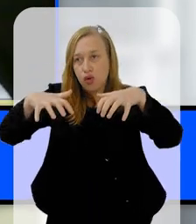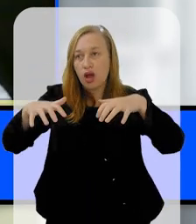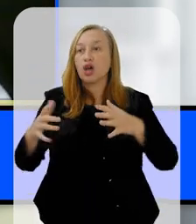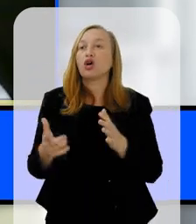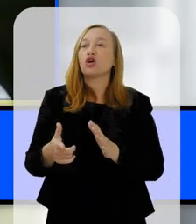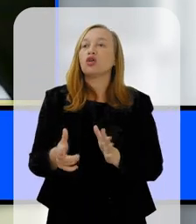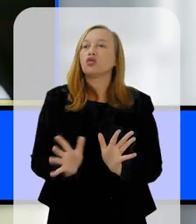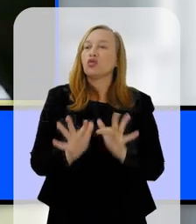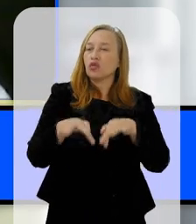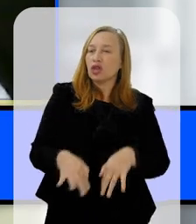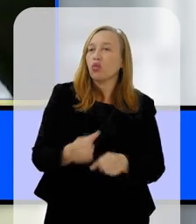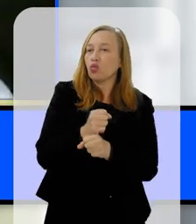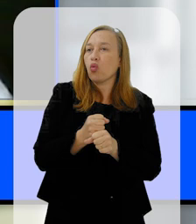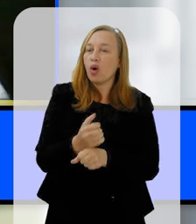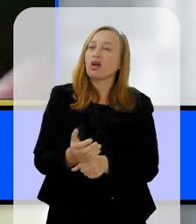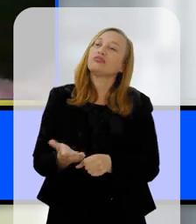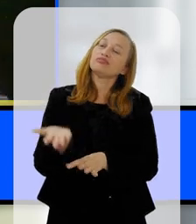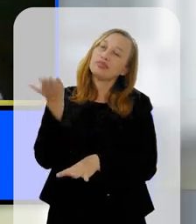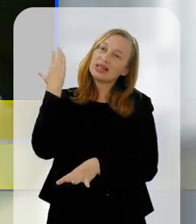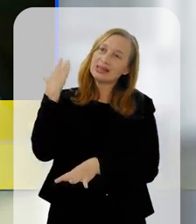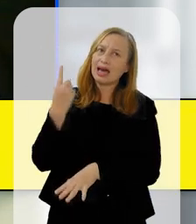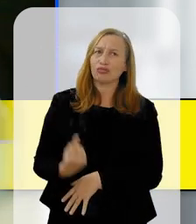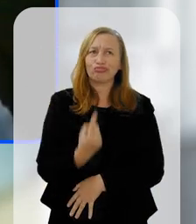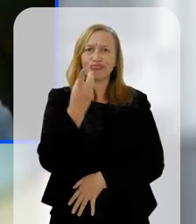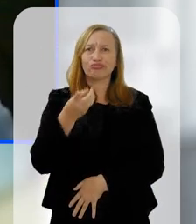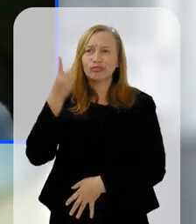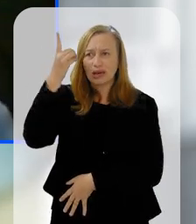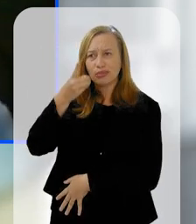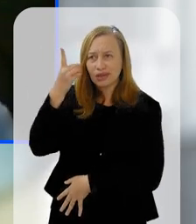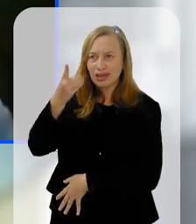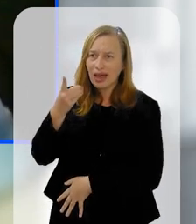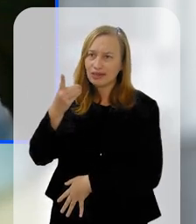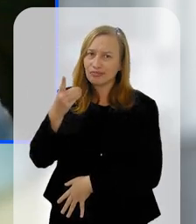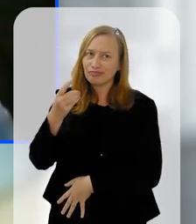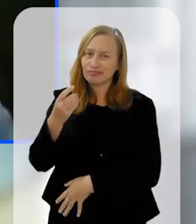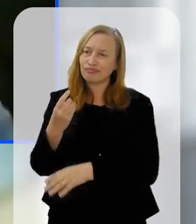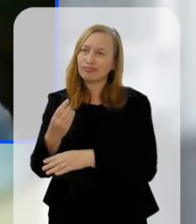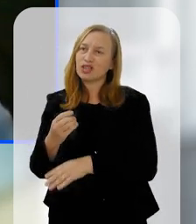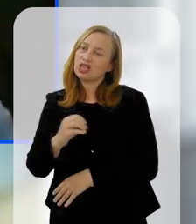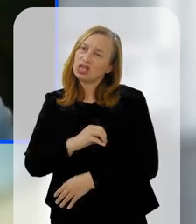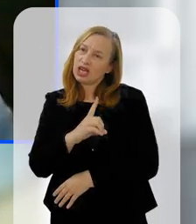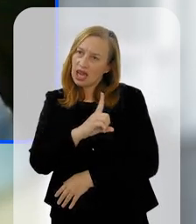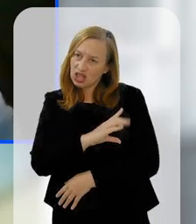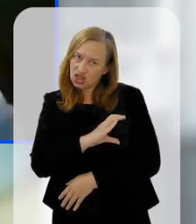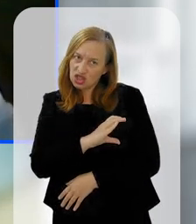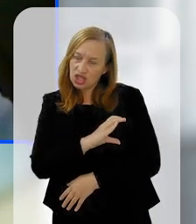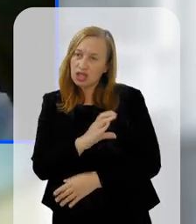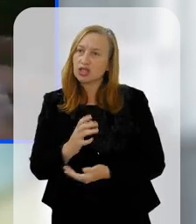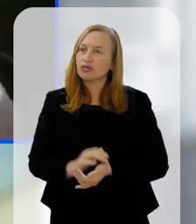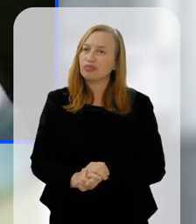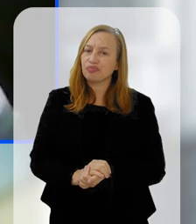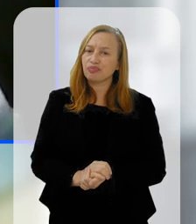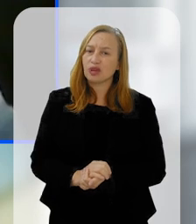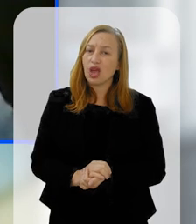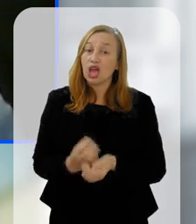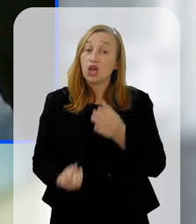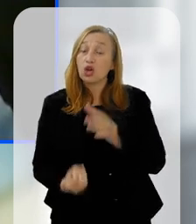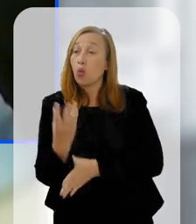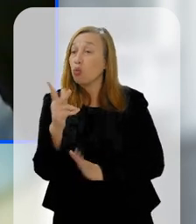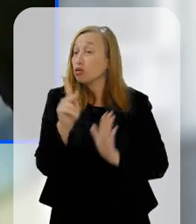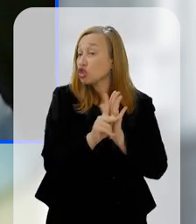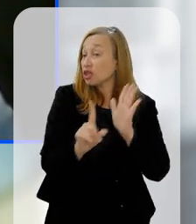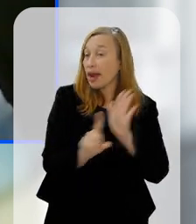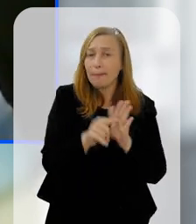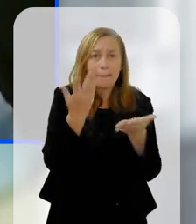ano passado, um deputado de Caxias entrou com um projeto de lei para acabar com a APA do